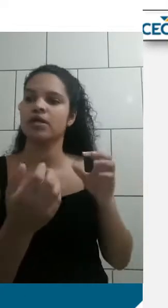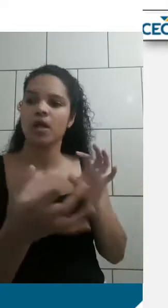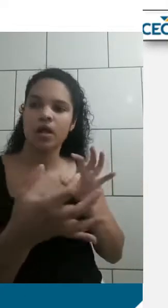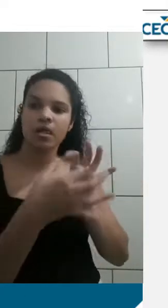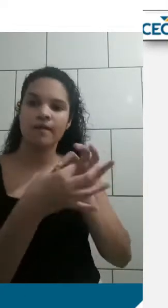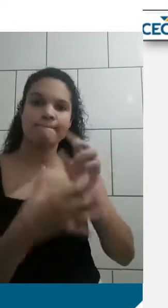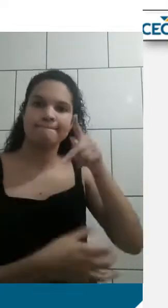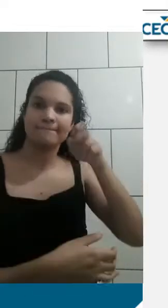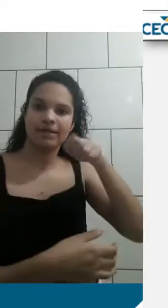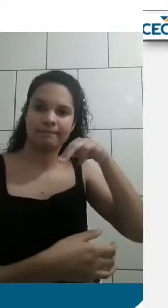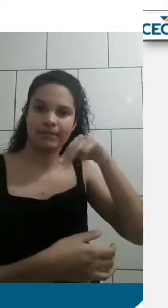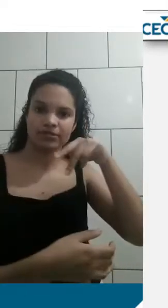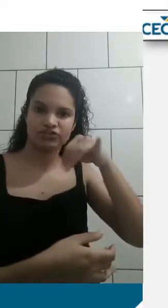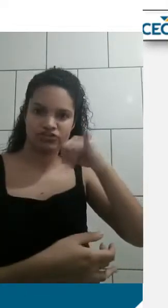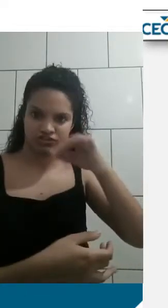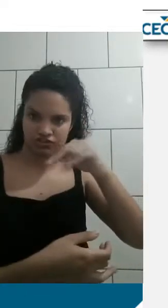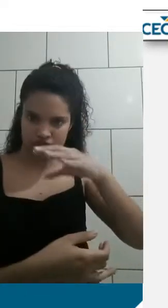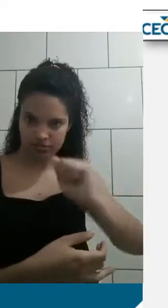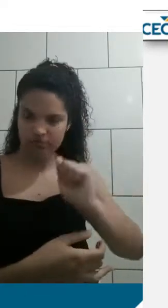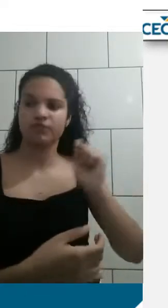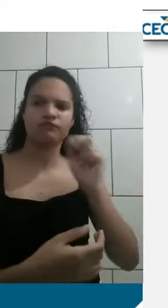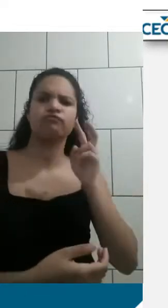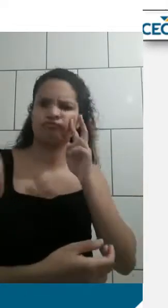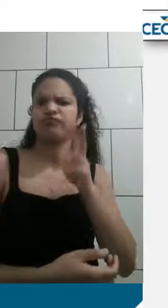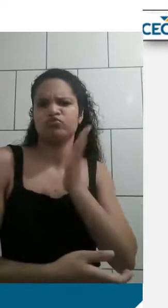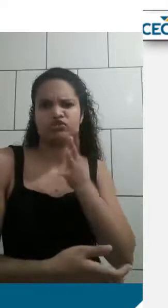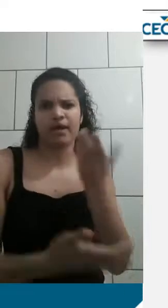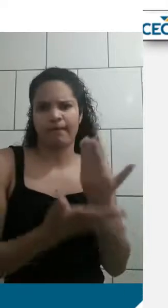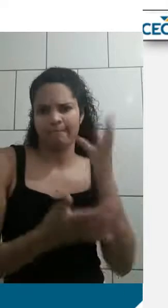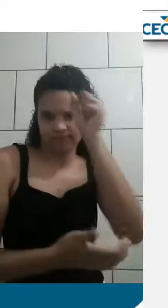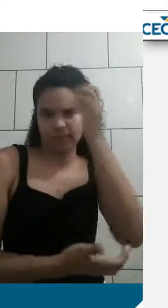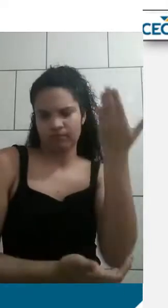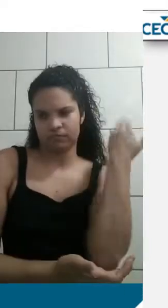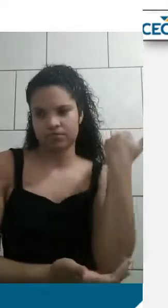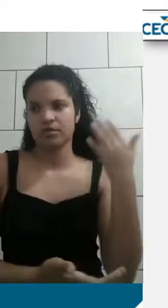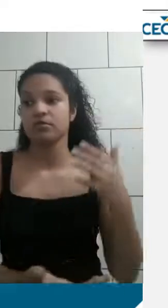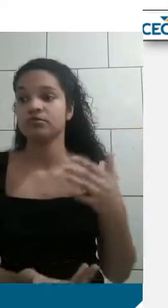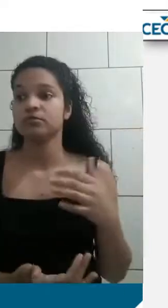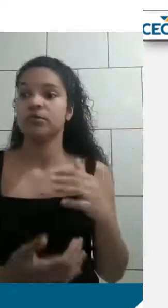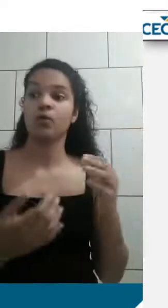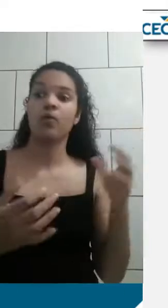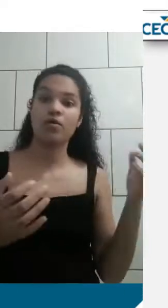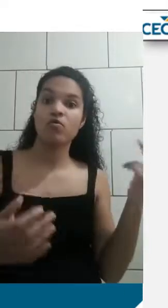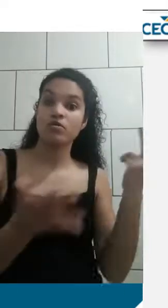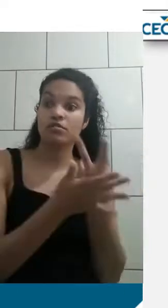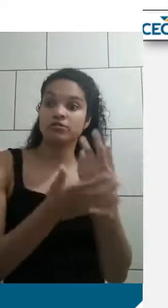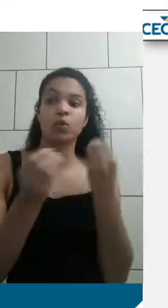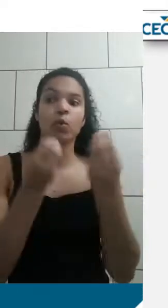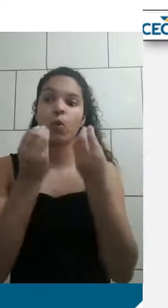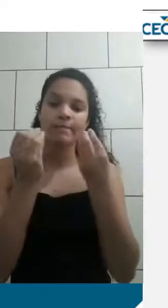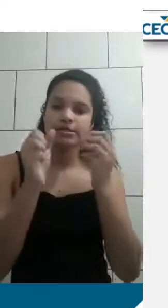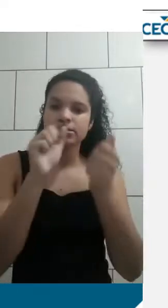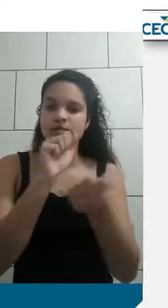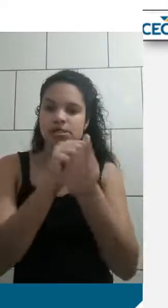aminoácidos ligados por ligações peptídicas. Ocorre então formação de ligação peptídica para juntar os